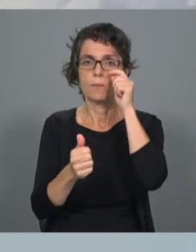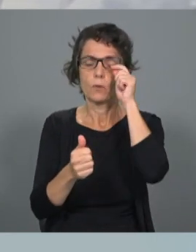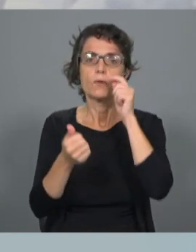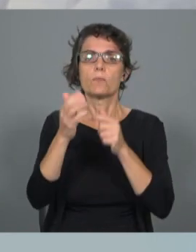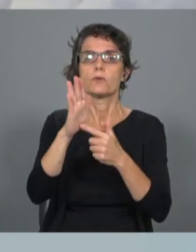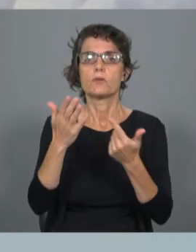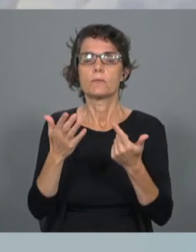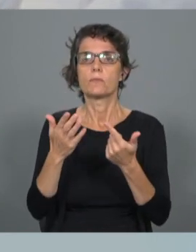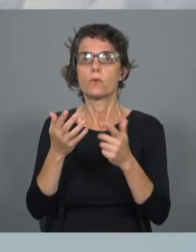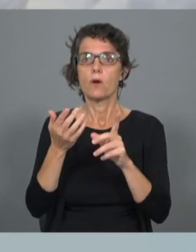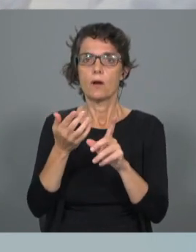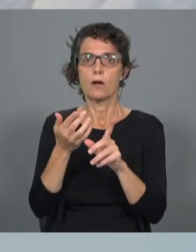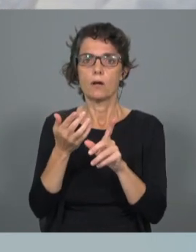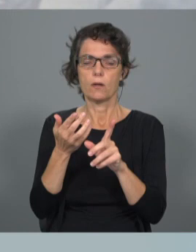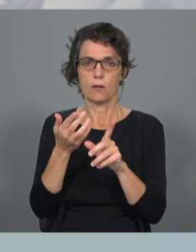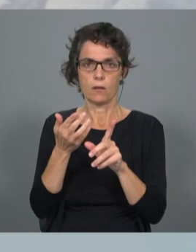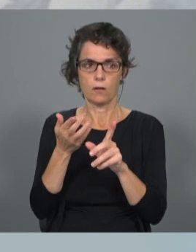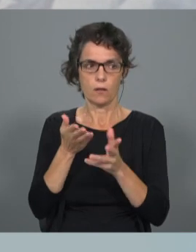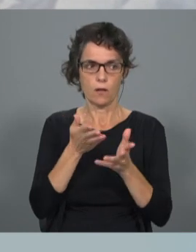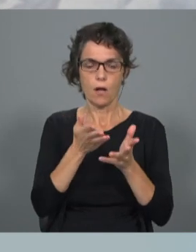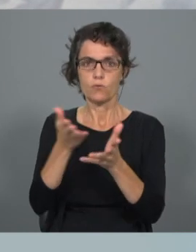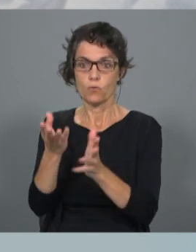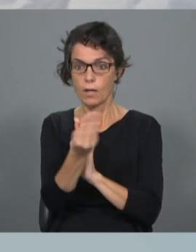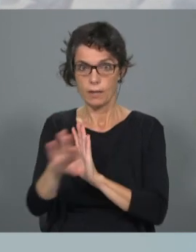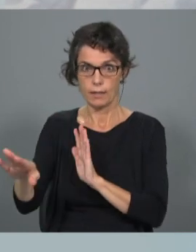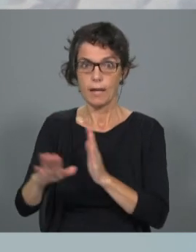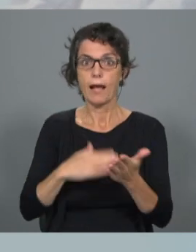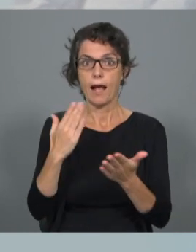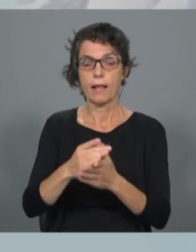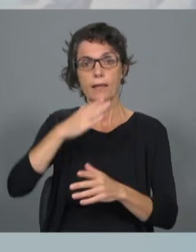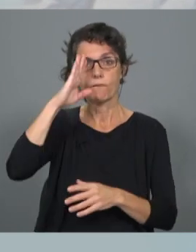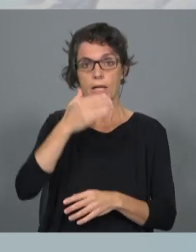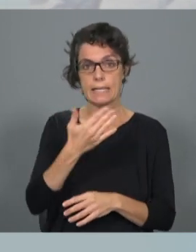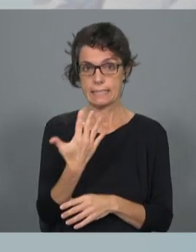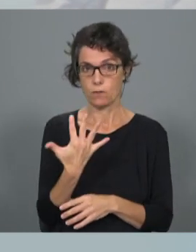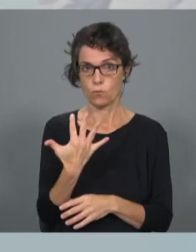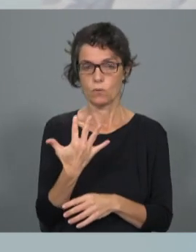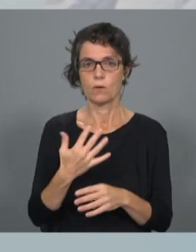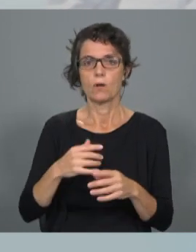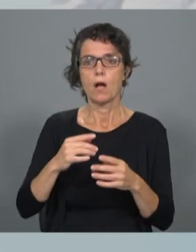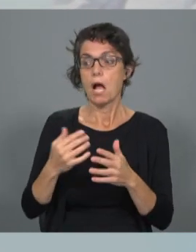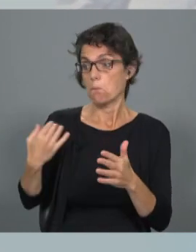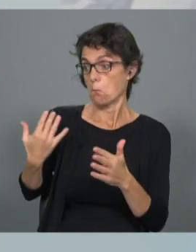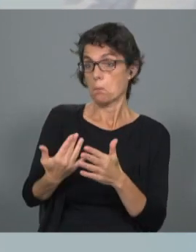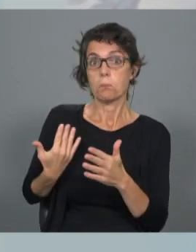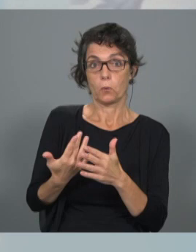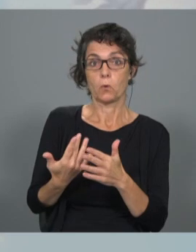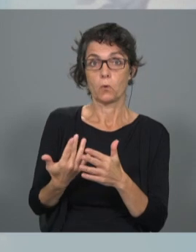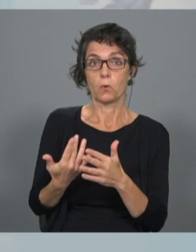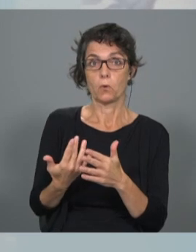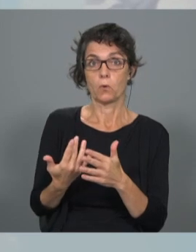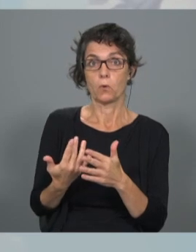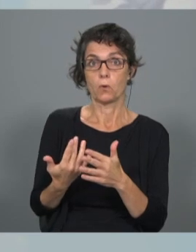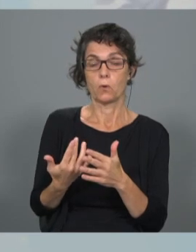ajuda a crianças nas faixas etárias de até aos 5 anos, agora mais recentemente com esta questão dos deslocados,